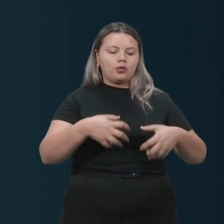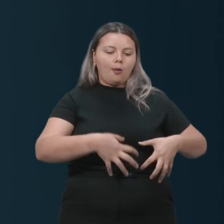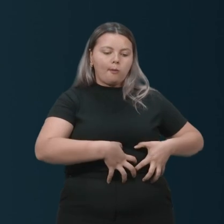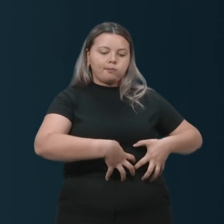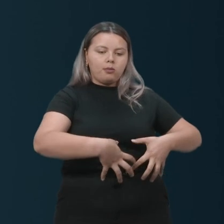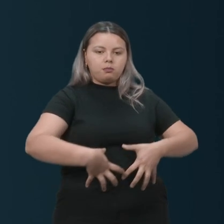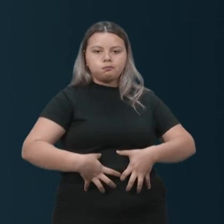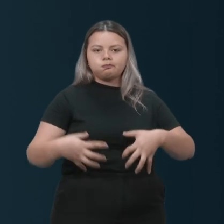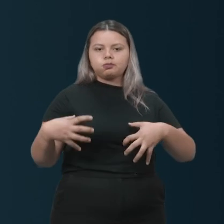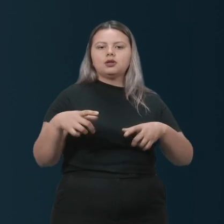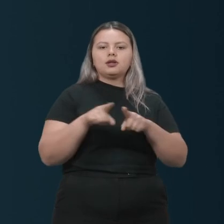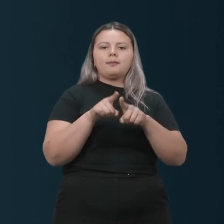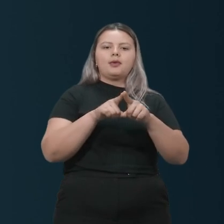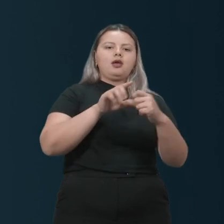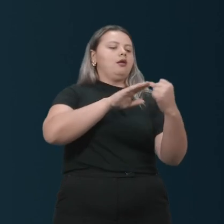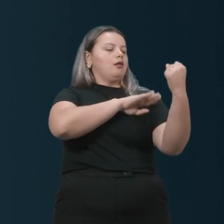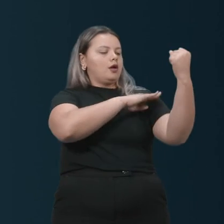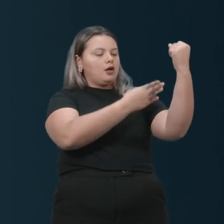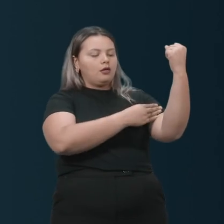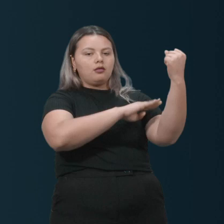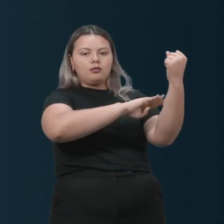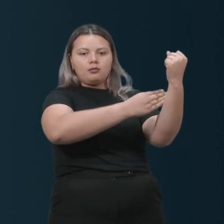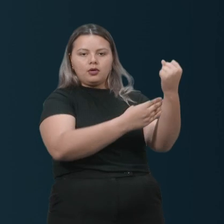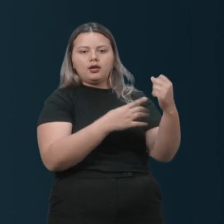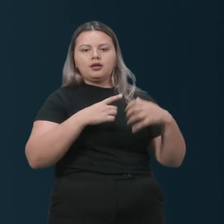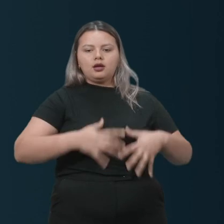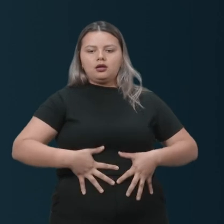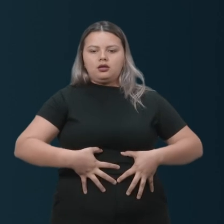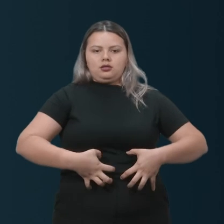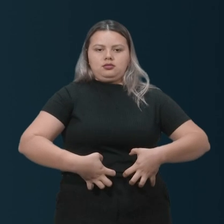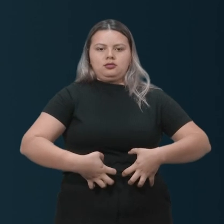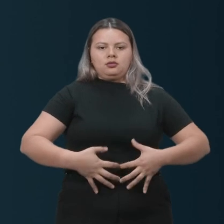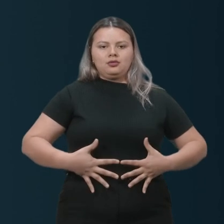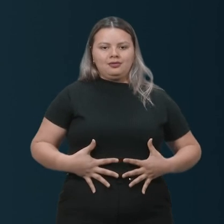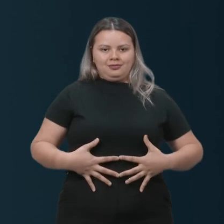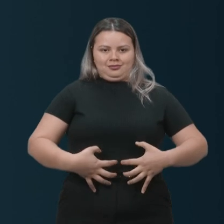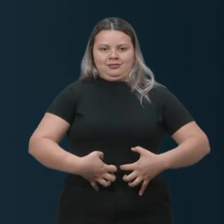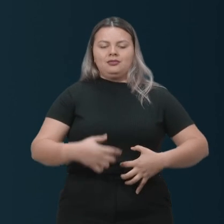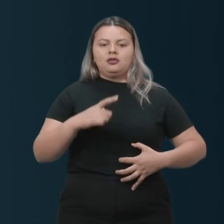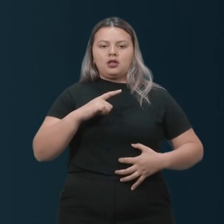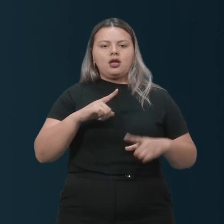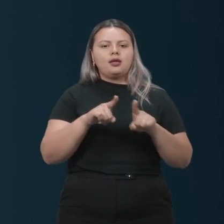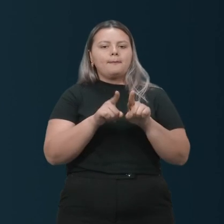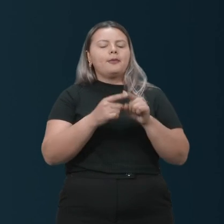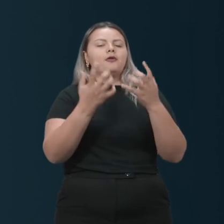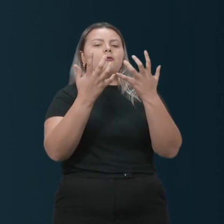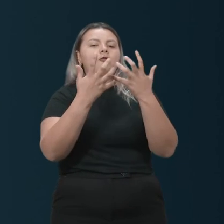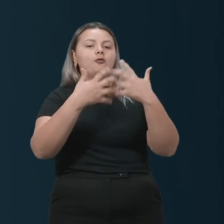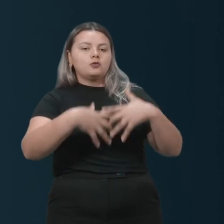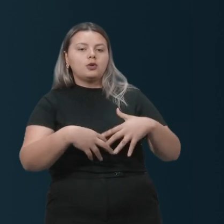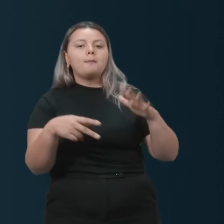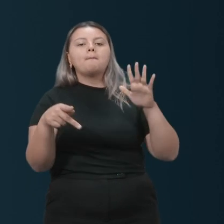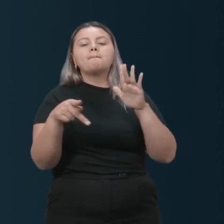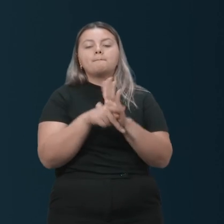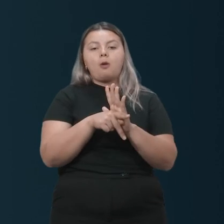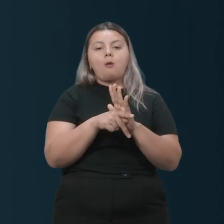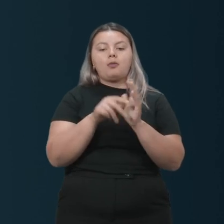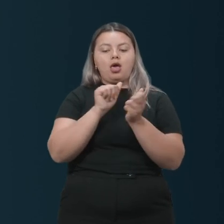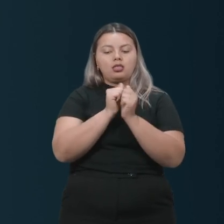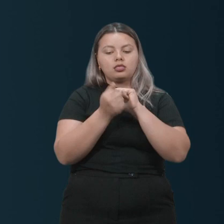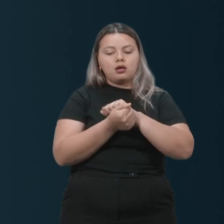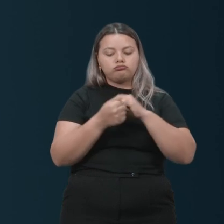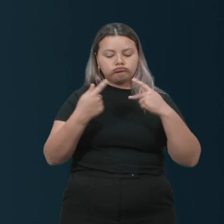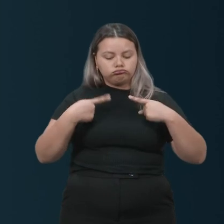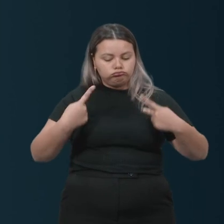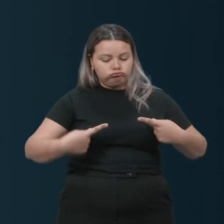de órgãos, controle de músculos, levando à contração muscular, ao funcionamento adequado de um